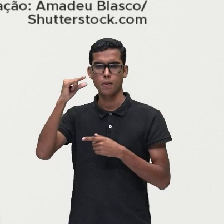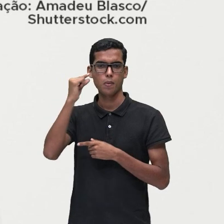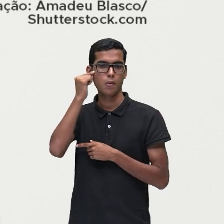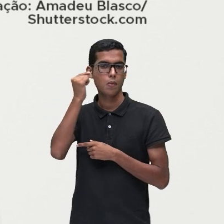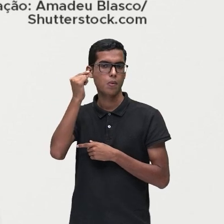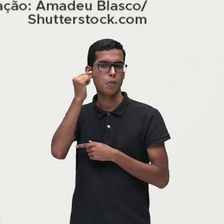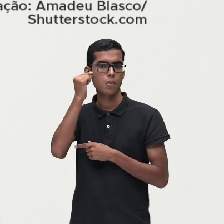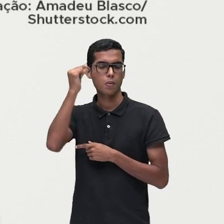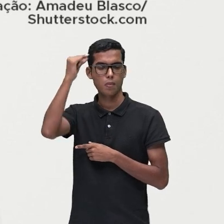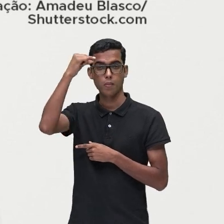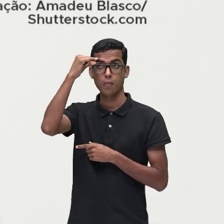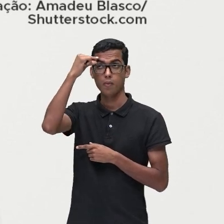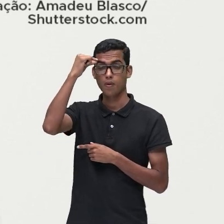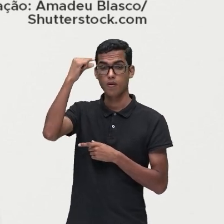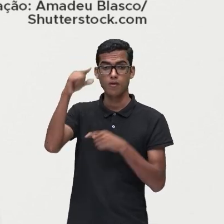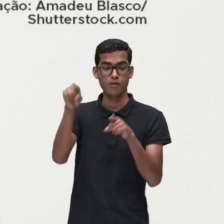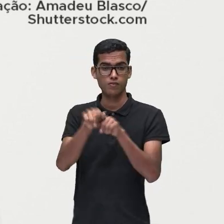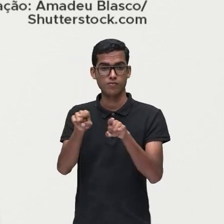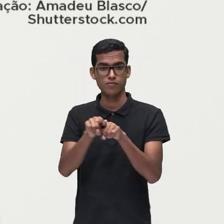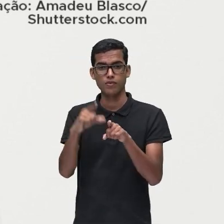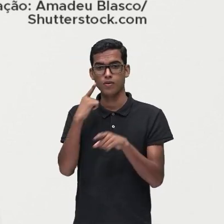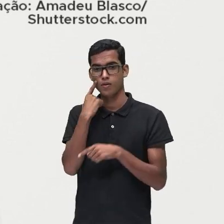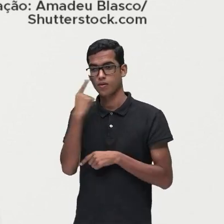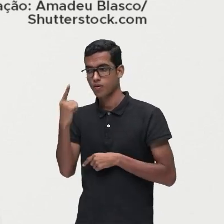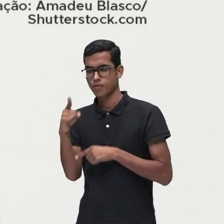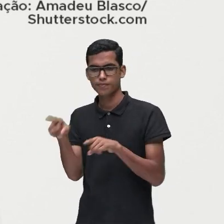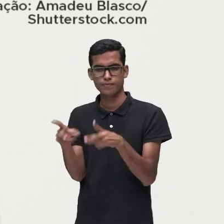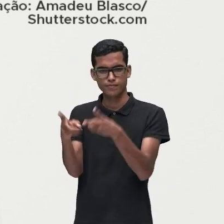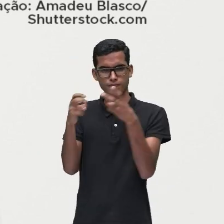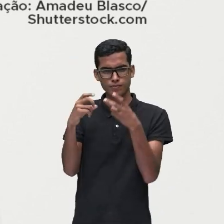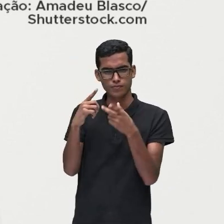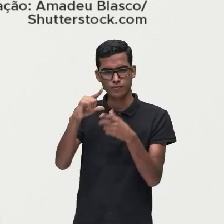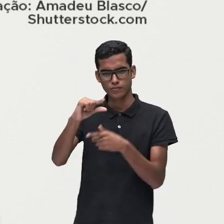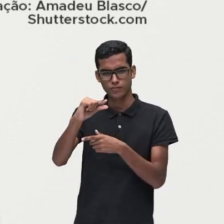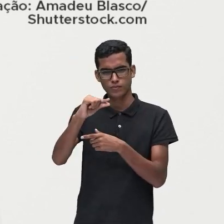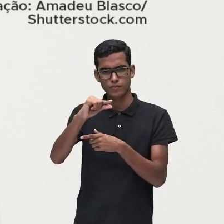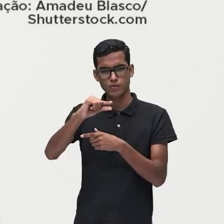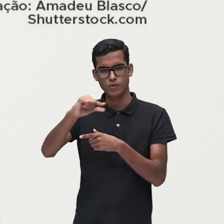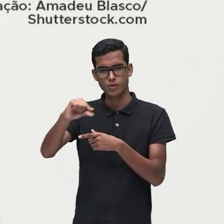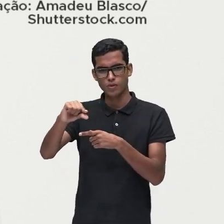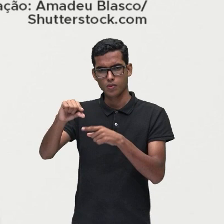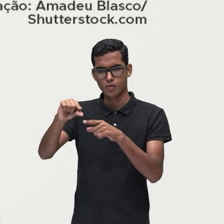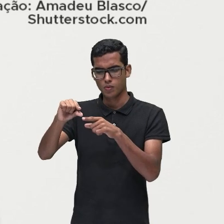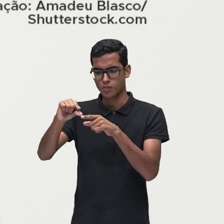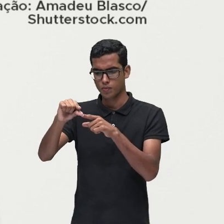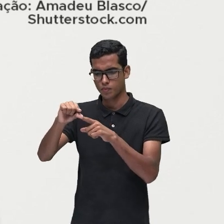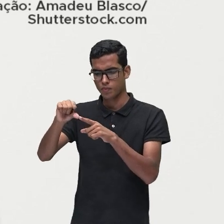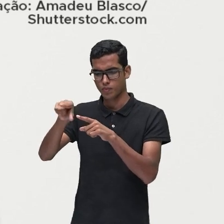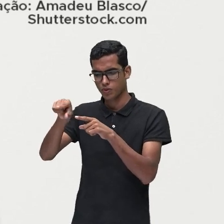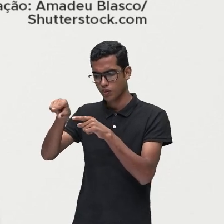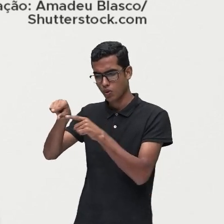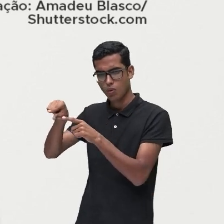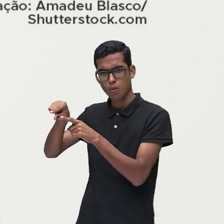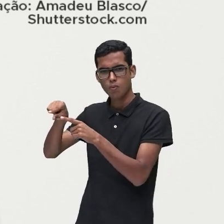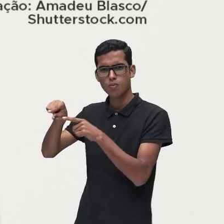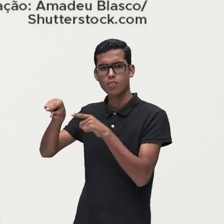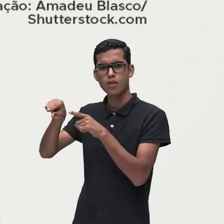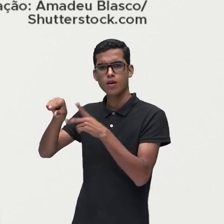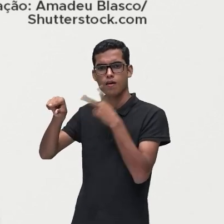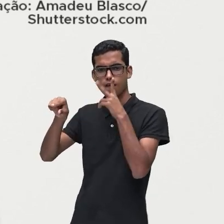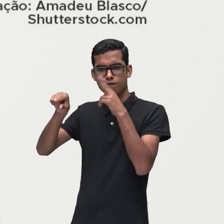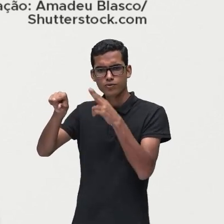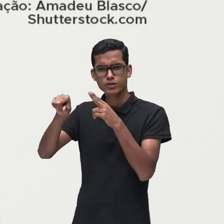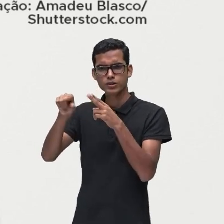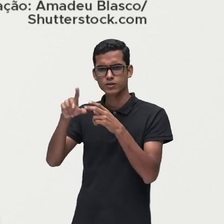outro local, e você vai ter aqui no meio a força de apoio, né, a força de potência, que